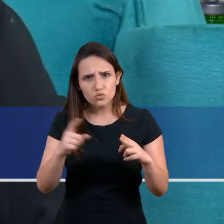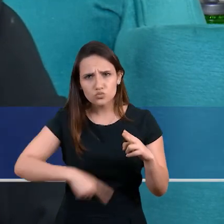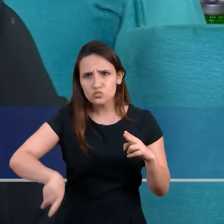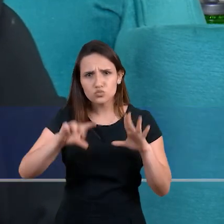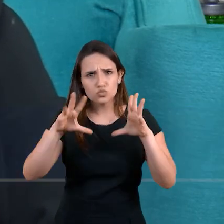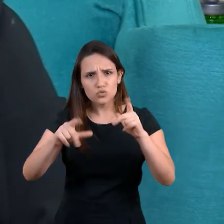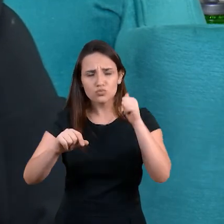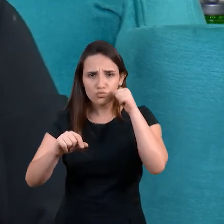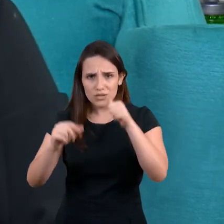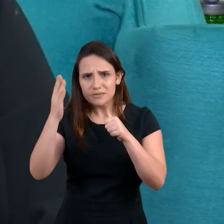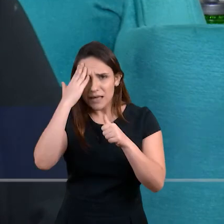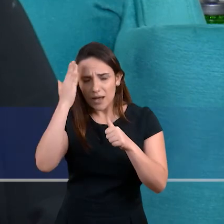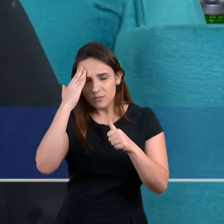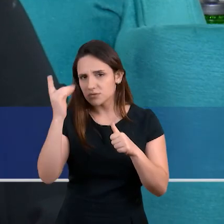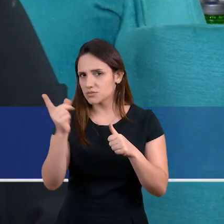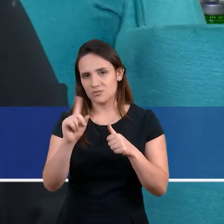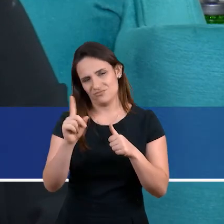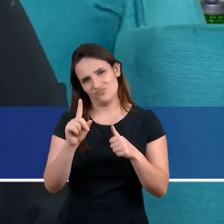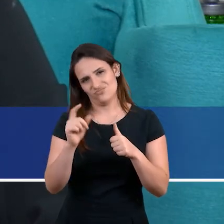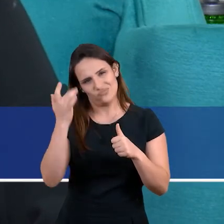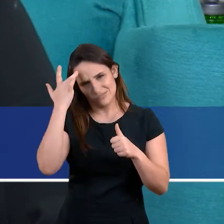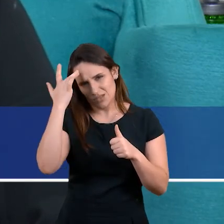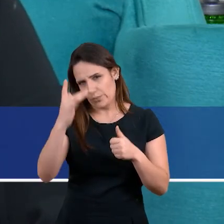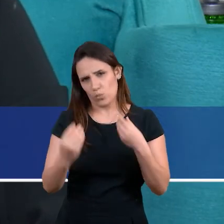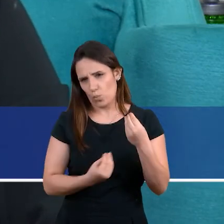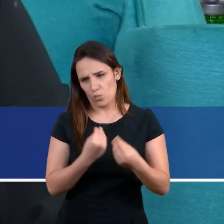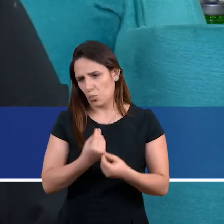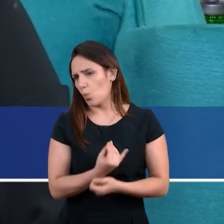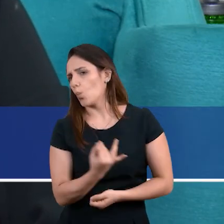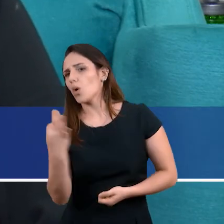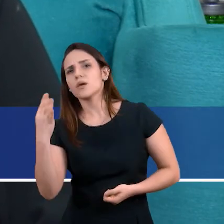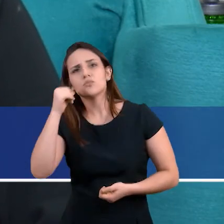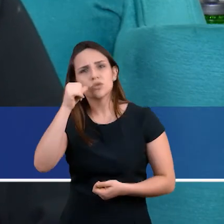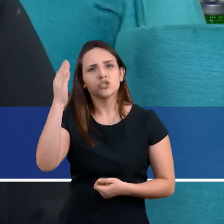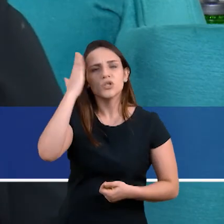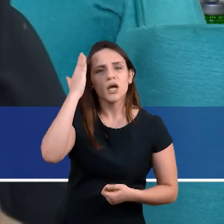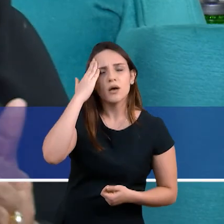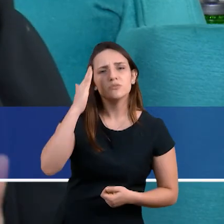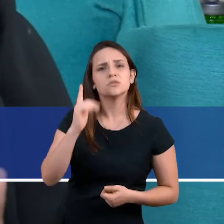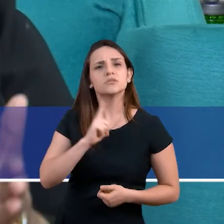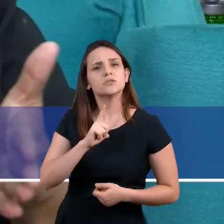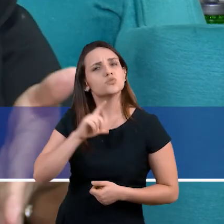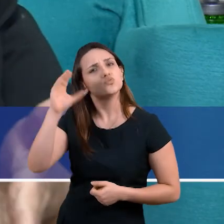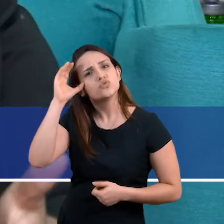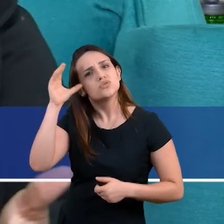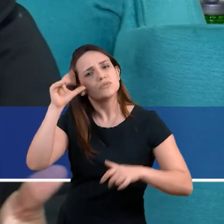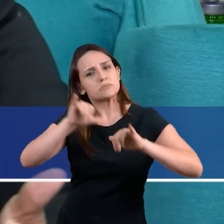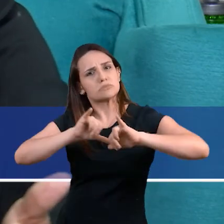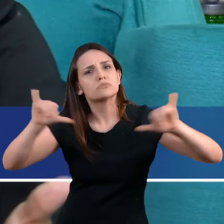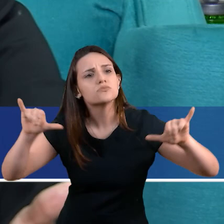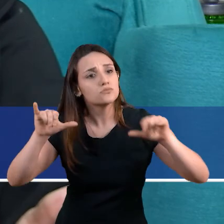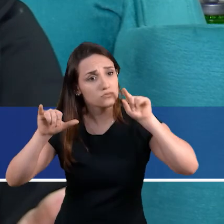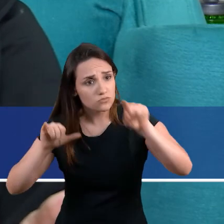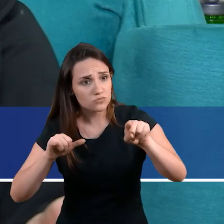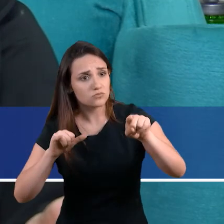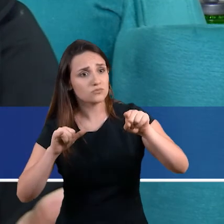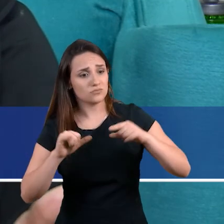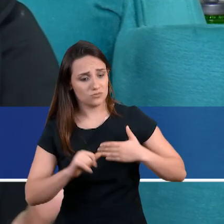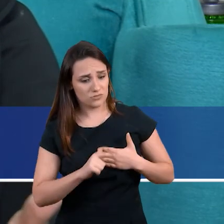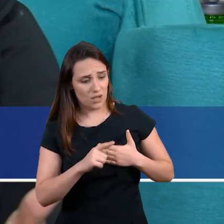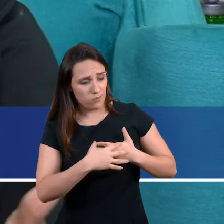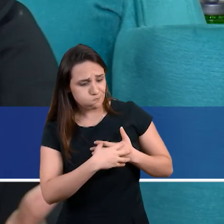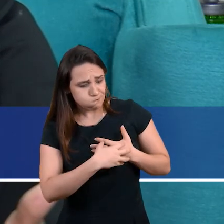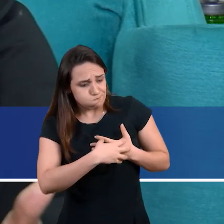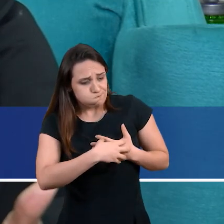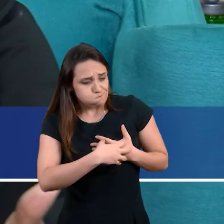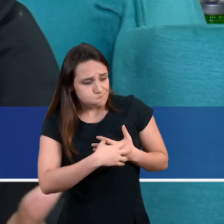as mulheres sabem disso, porque isso não é uma verdade. A gente não tem condições de saber o número de mulheres que entram para uma cirurgia de retirada